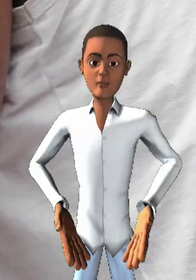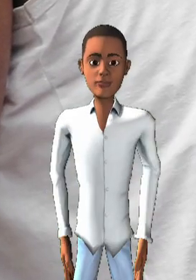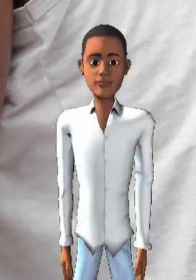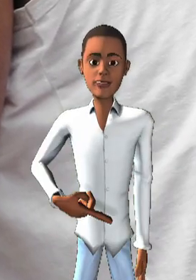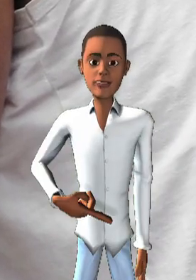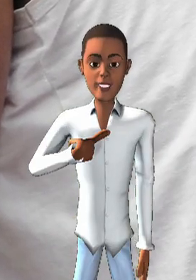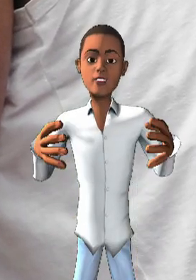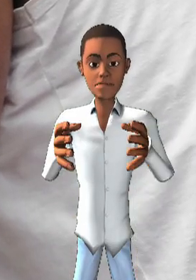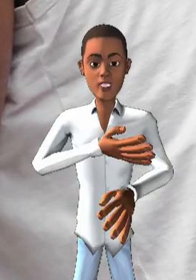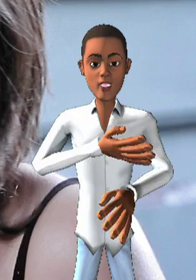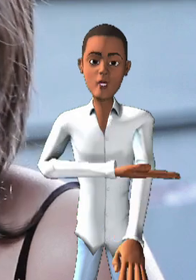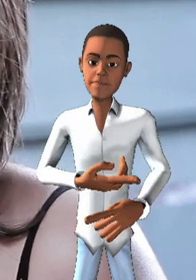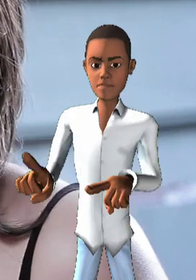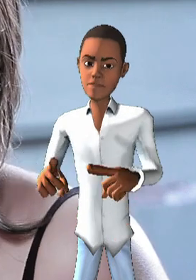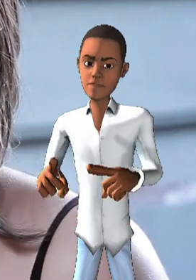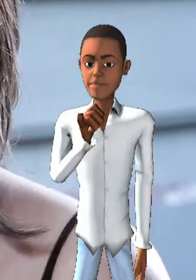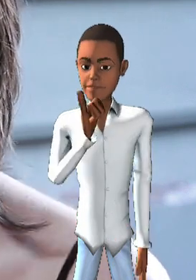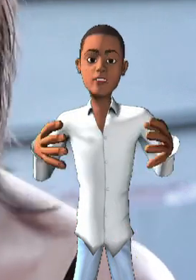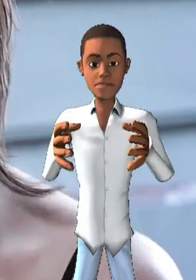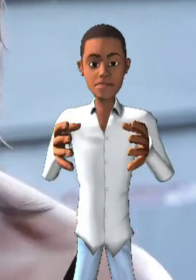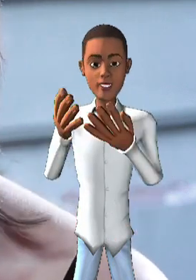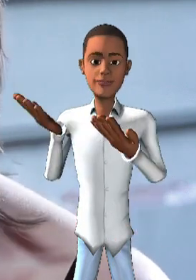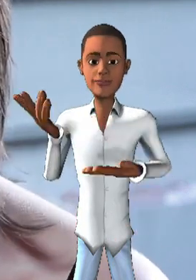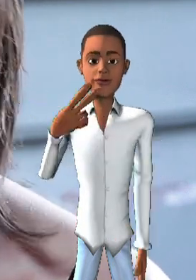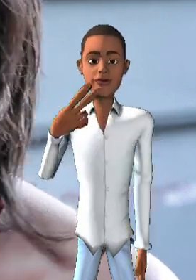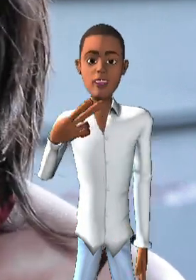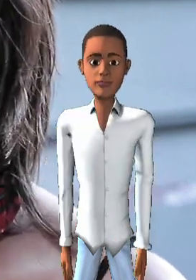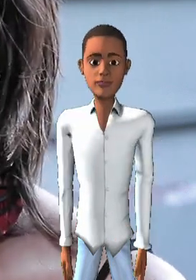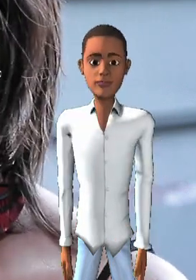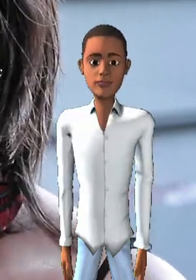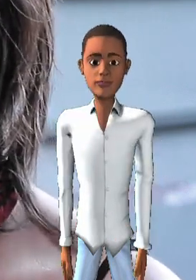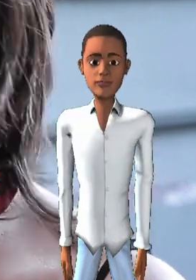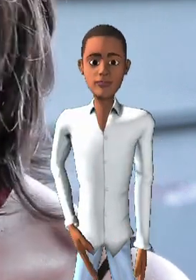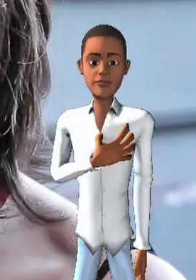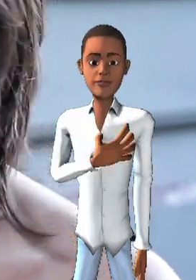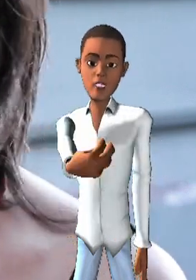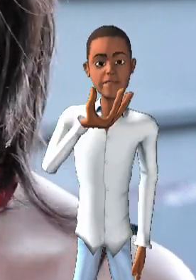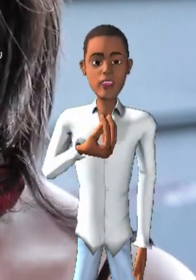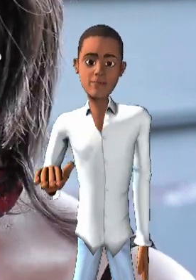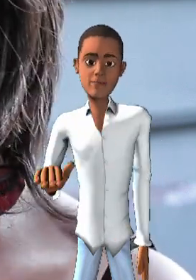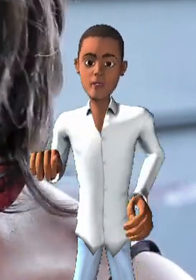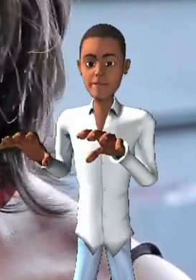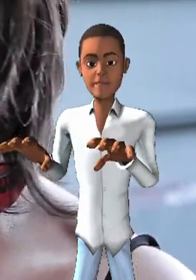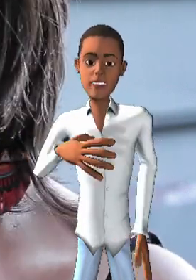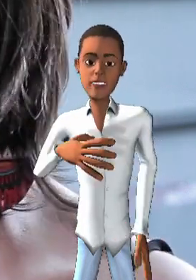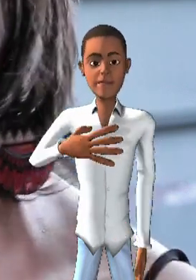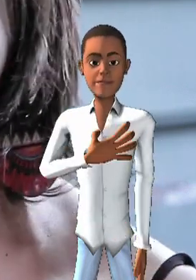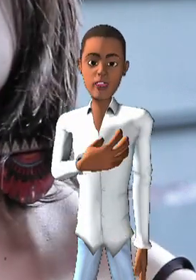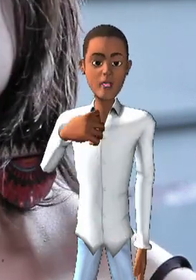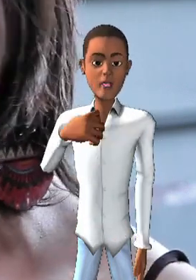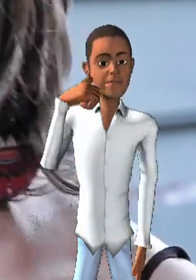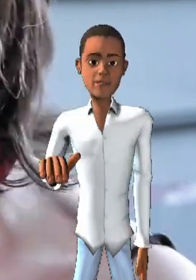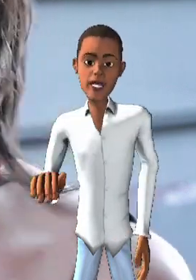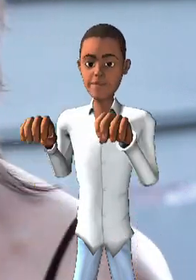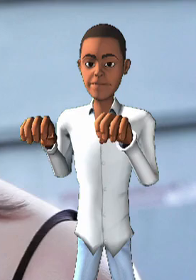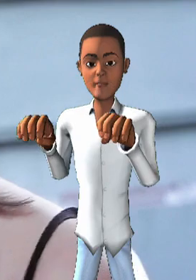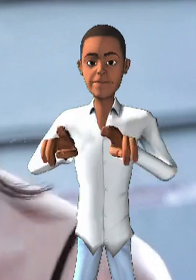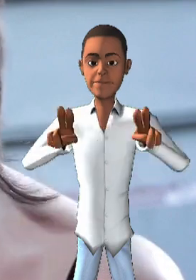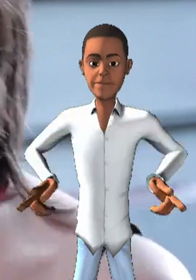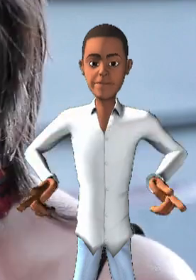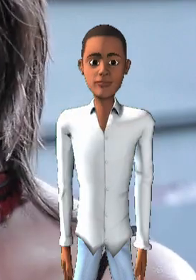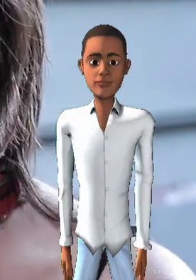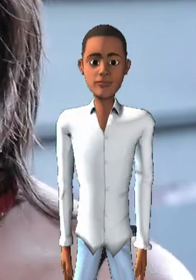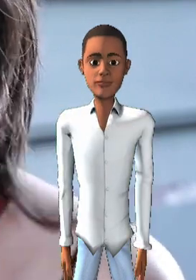fora. Eu, quando vou trabalhar com grupos, eu costumo muito provocar, sabe? Por exemplo, grupo de adolescente, vou criar meu filho de um jeito e minha filha